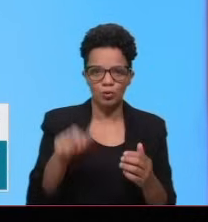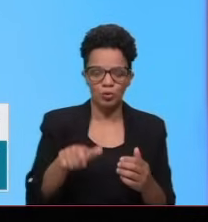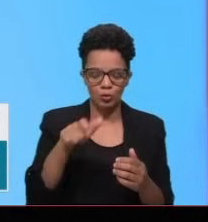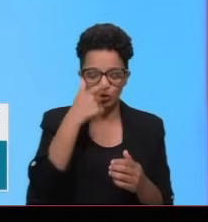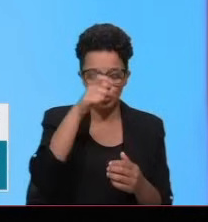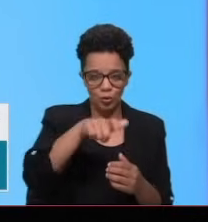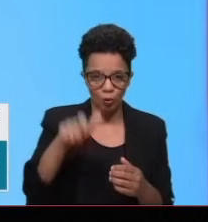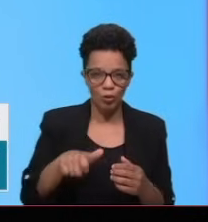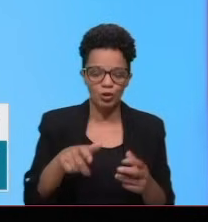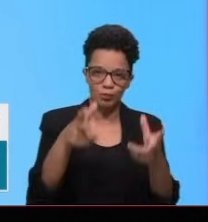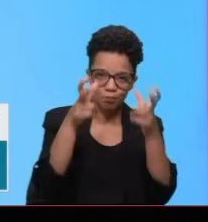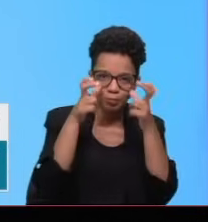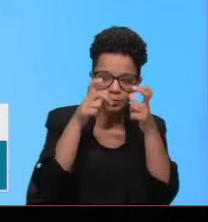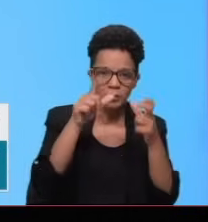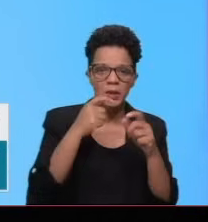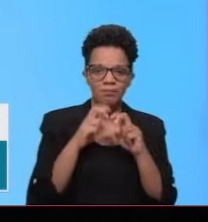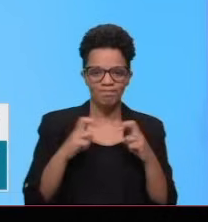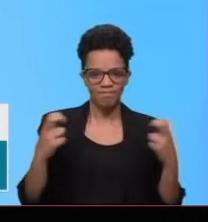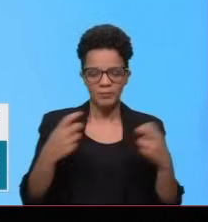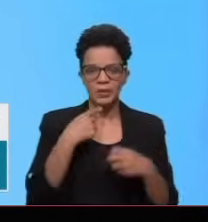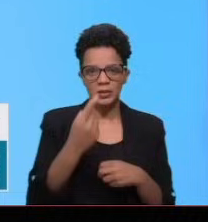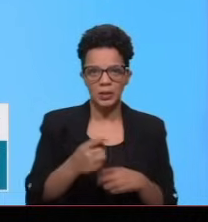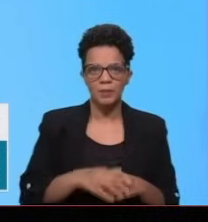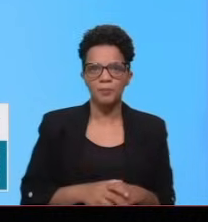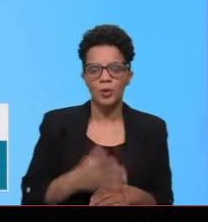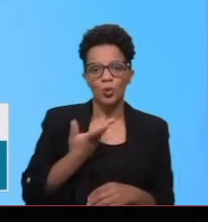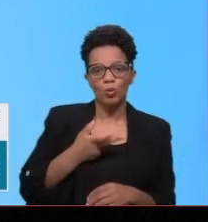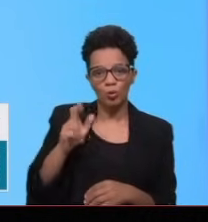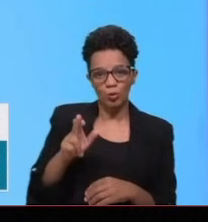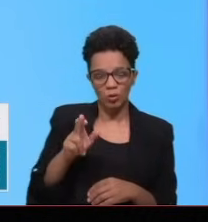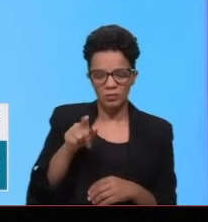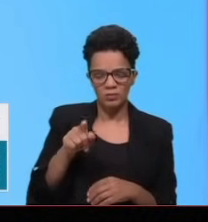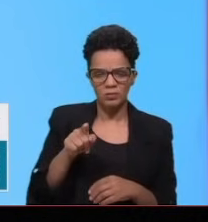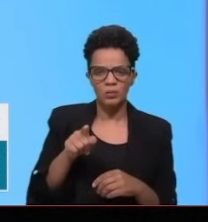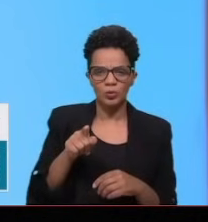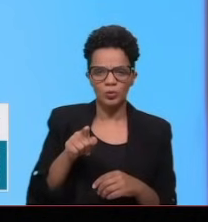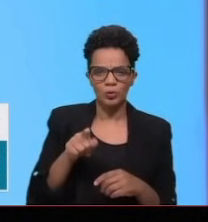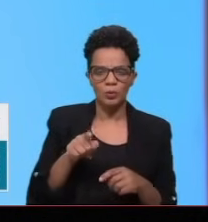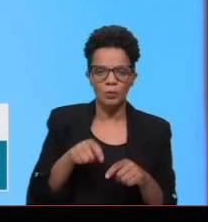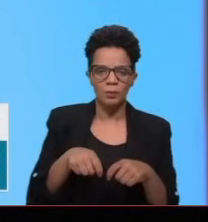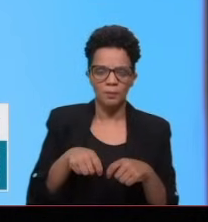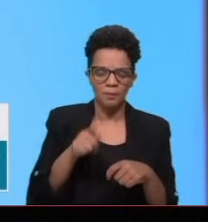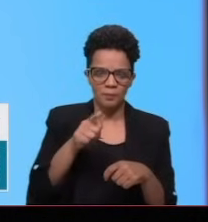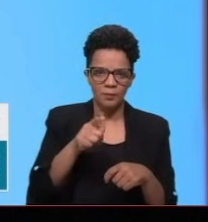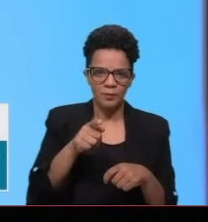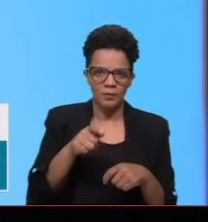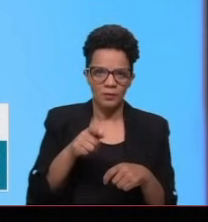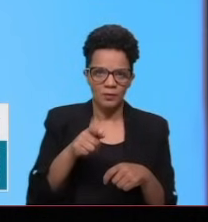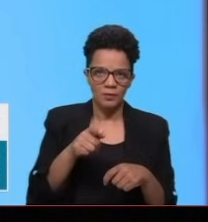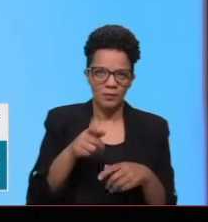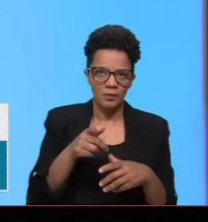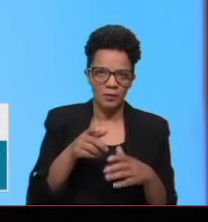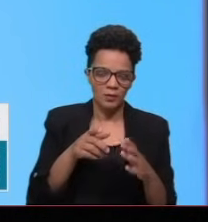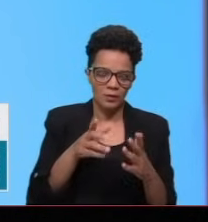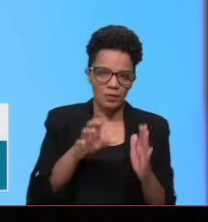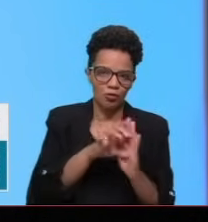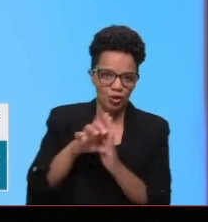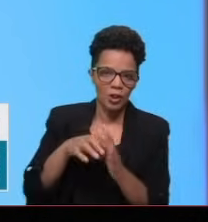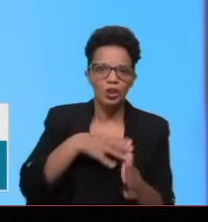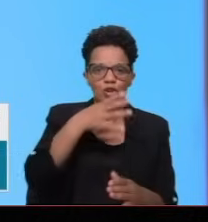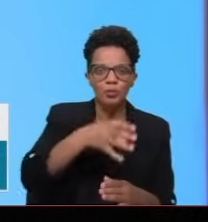aqui na mesa dizer o seguinte o Dr Tanger Correia acaba de fazer um discurso que explica precisamente O que é a